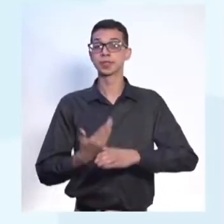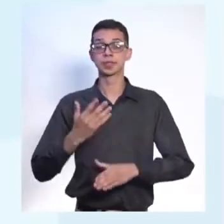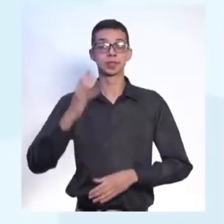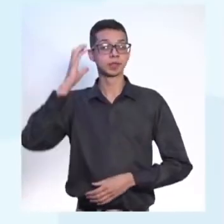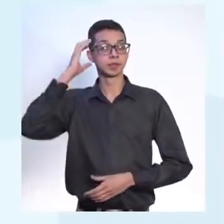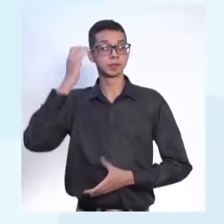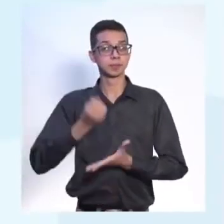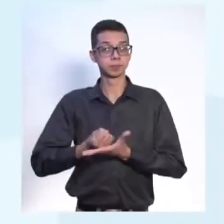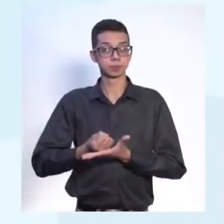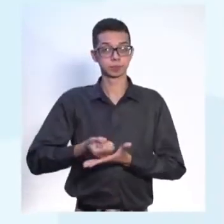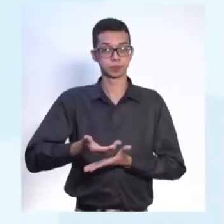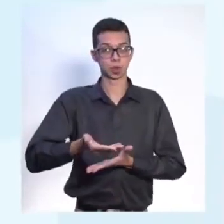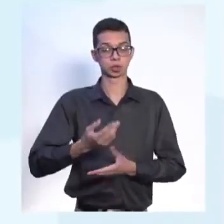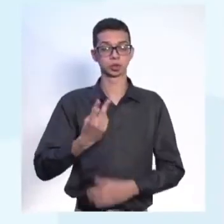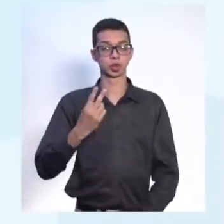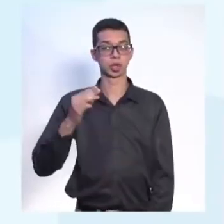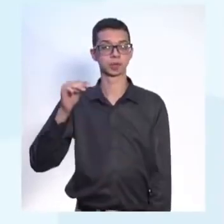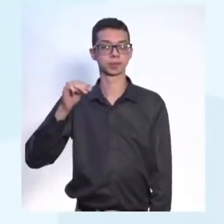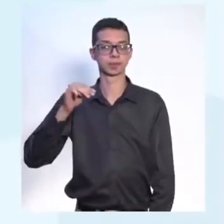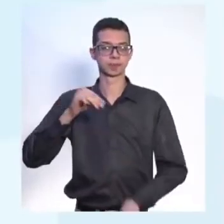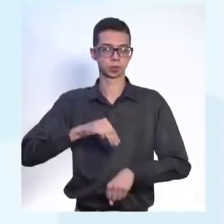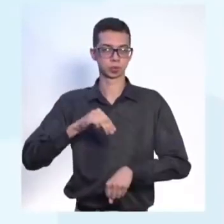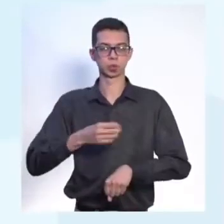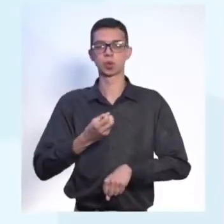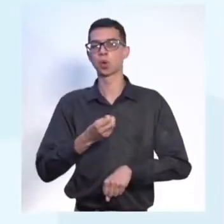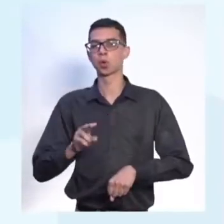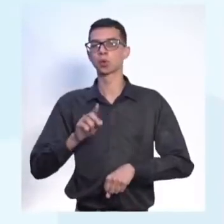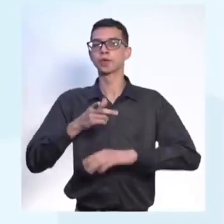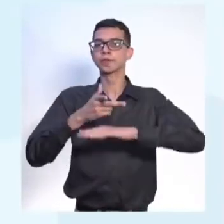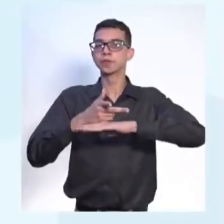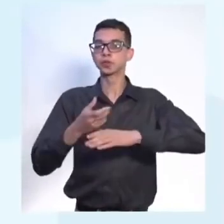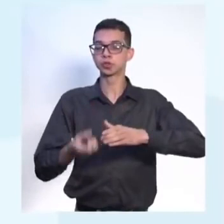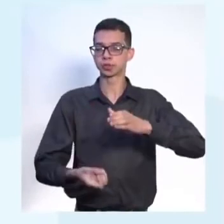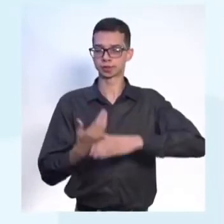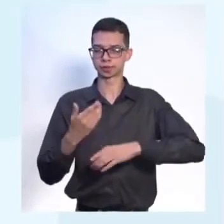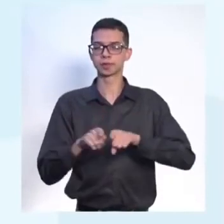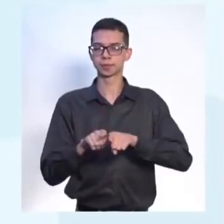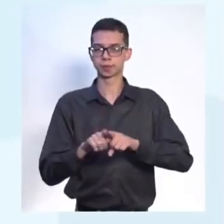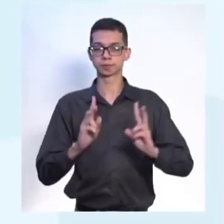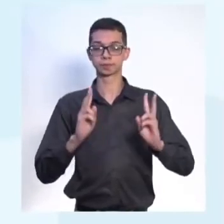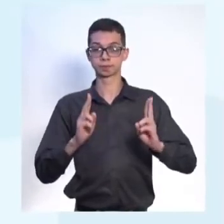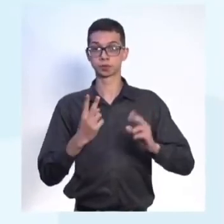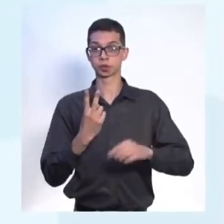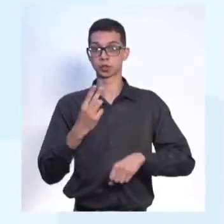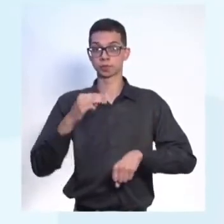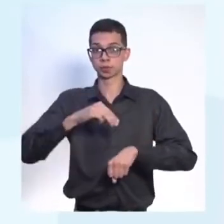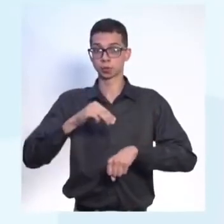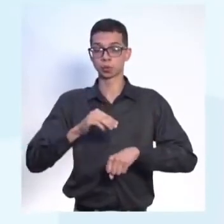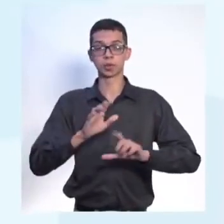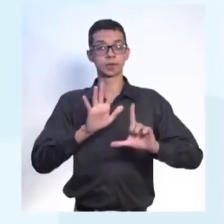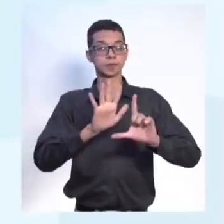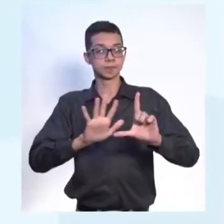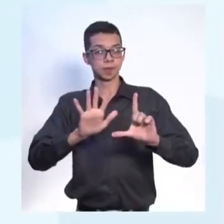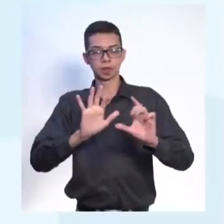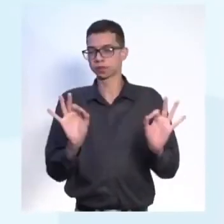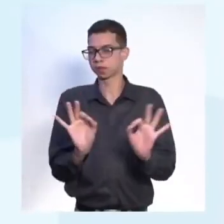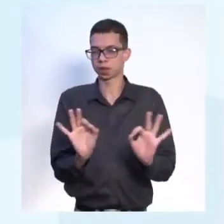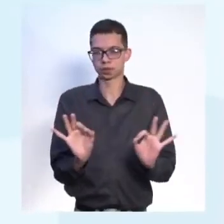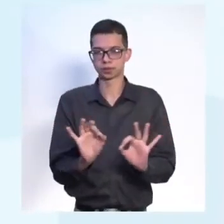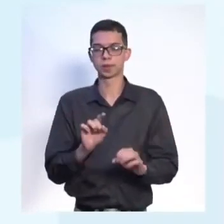até 2 minutos, ou a criação de um vídeo de até 2 minutos sem imagens. Vocês podem